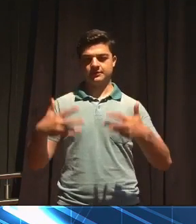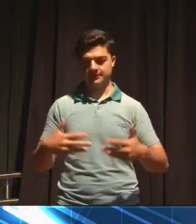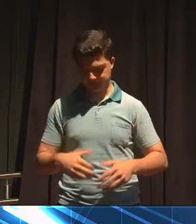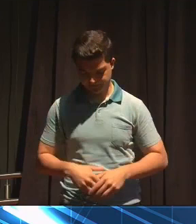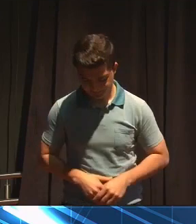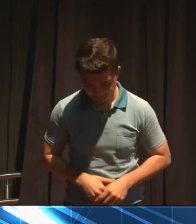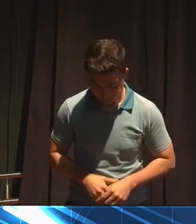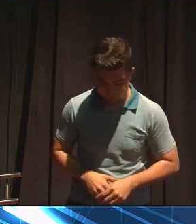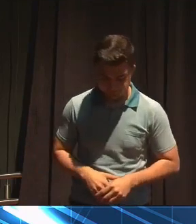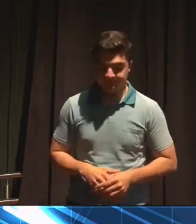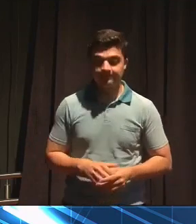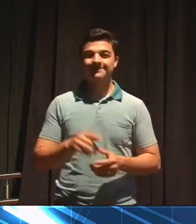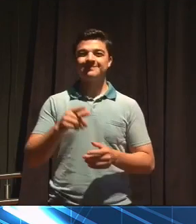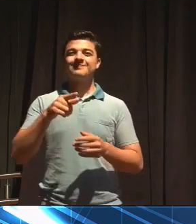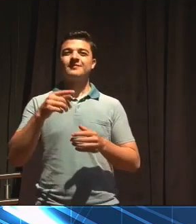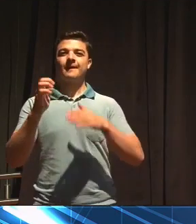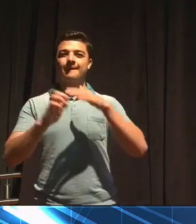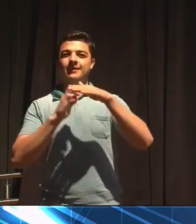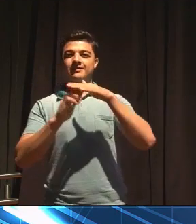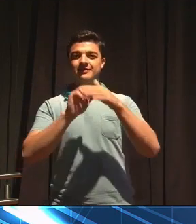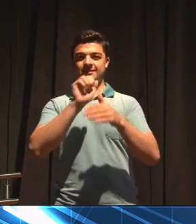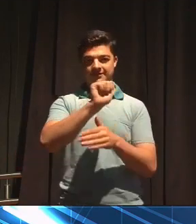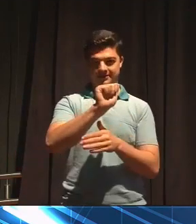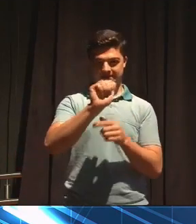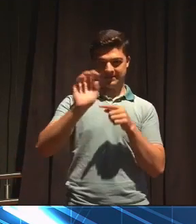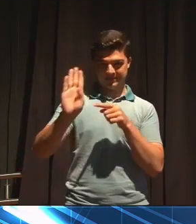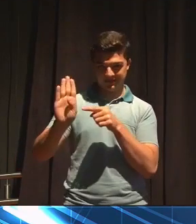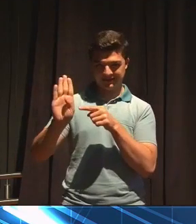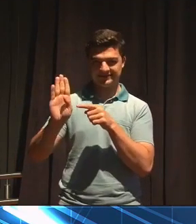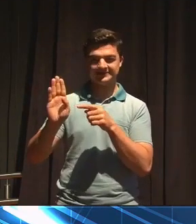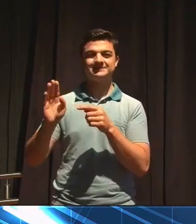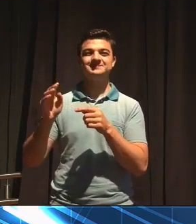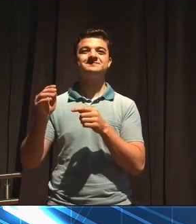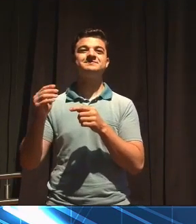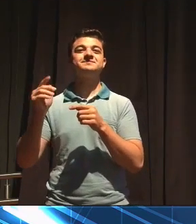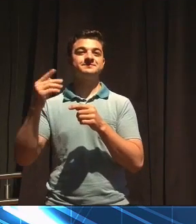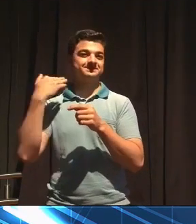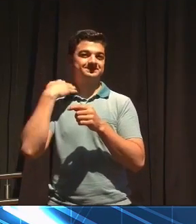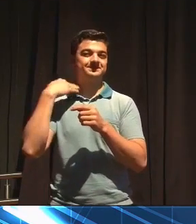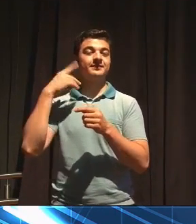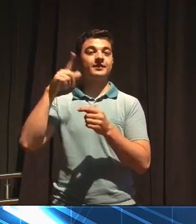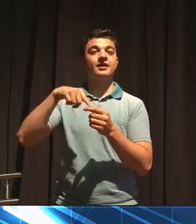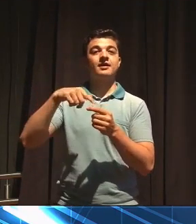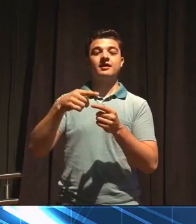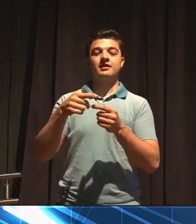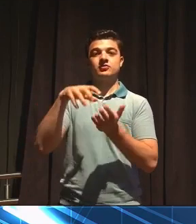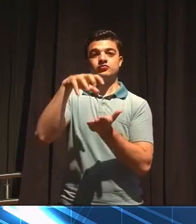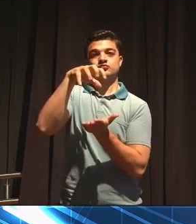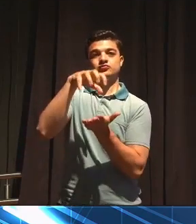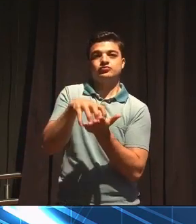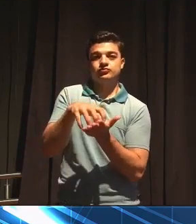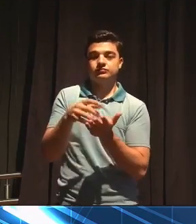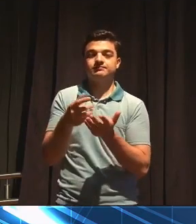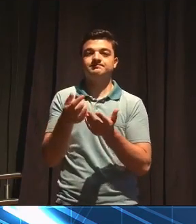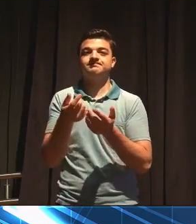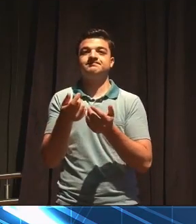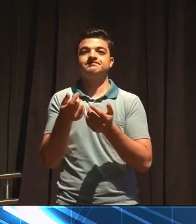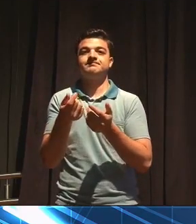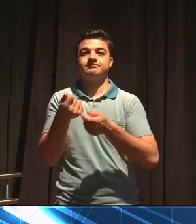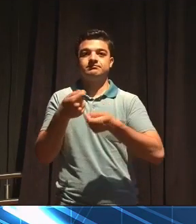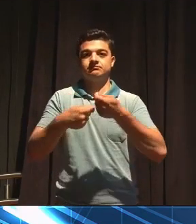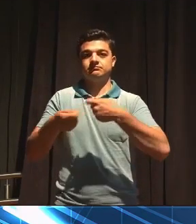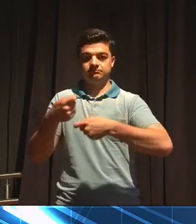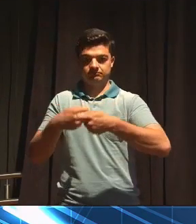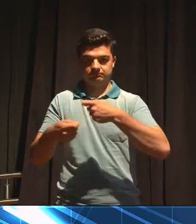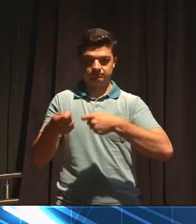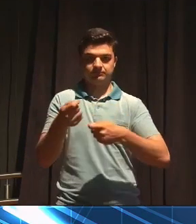Falando um pouco de Agibank, tá? O Agibank é um banco, uma instituição financeira que atende principalmente os clientes de 50 a mais, tá?